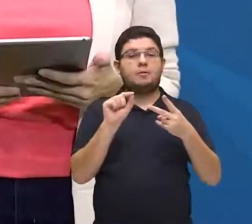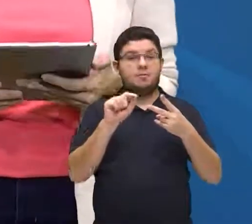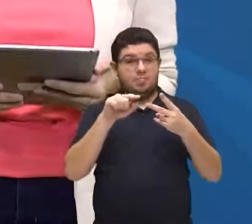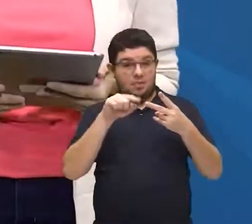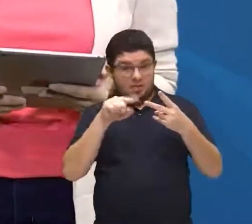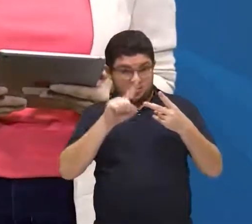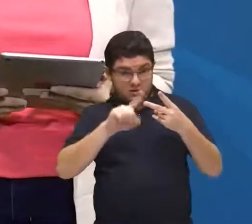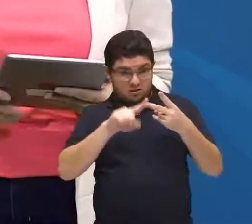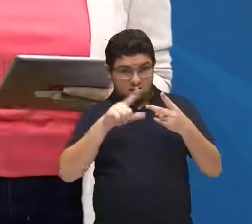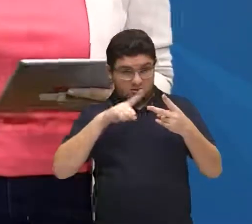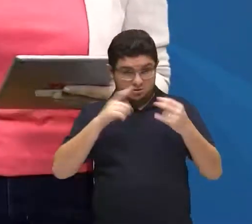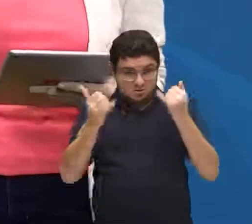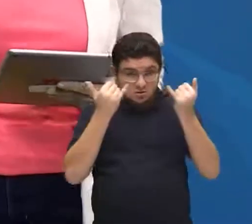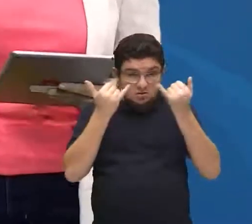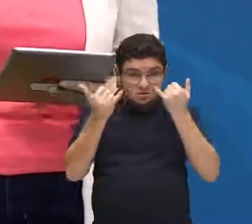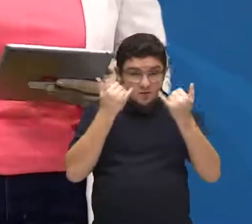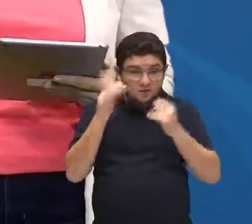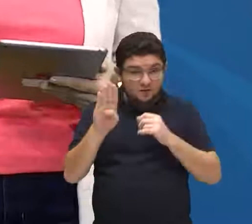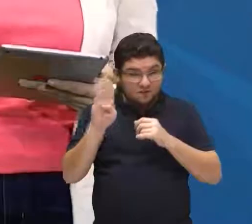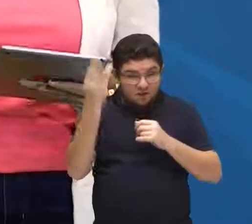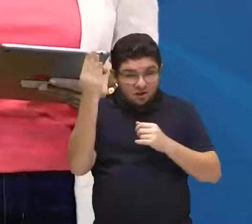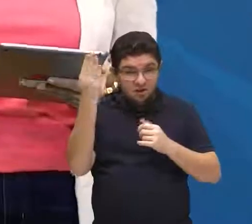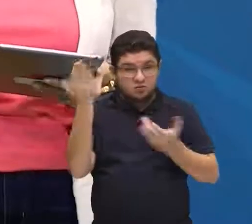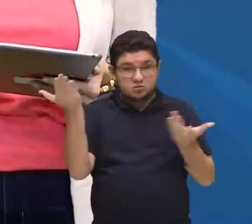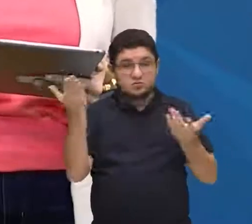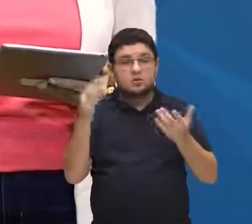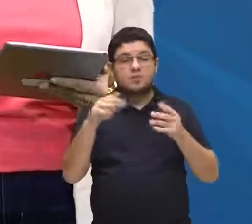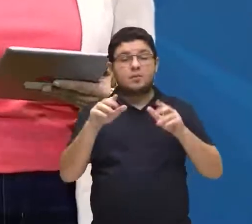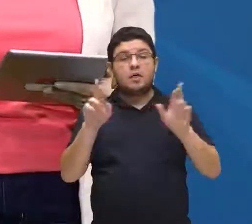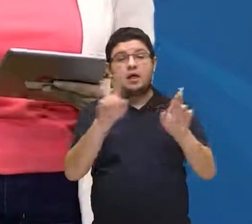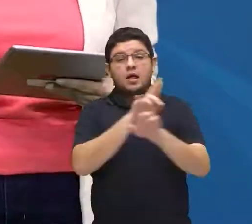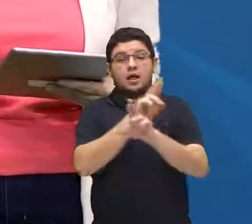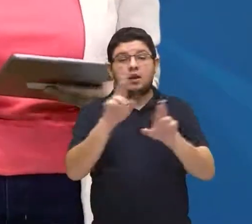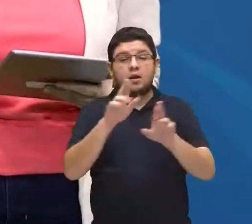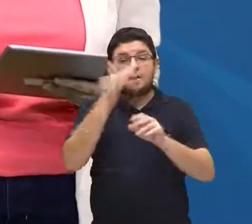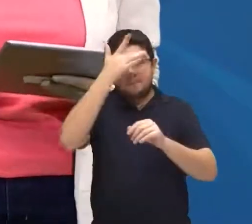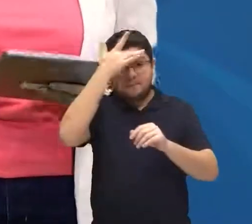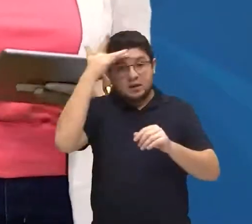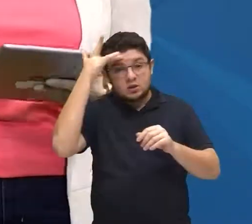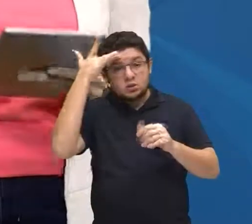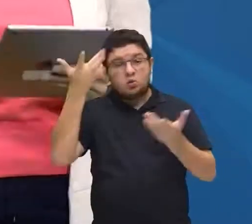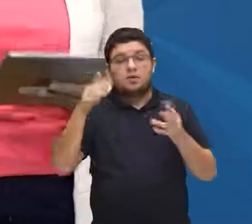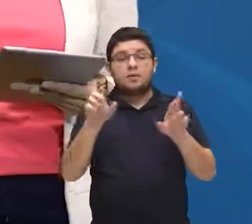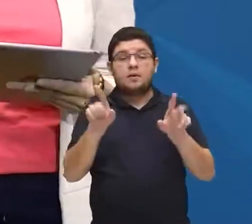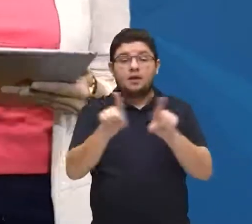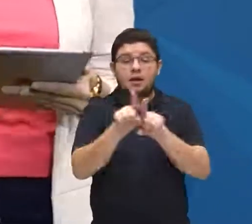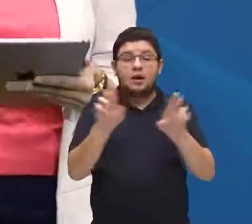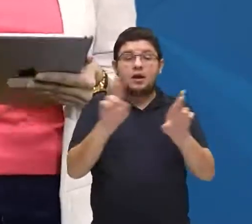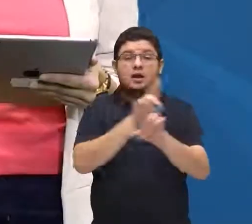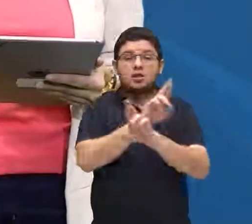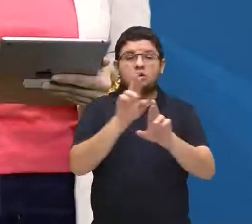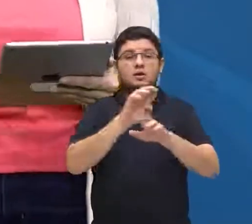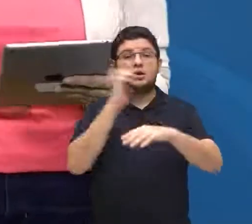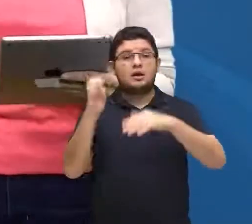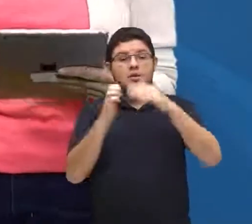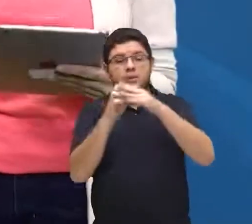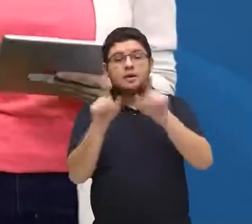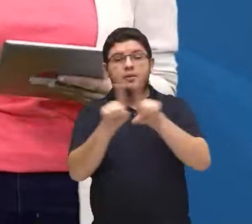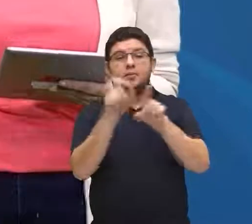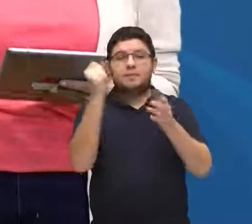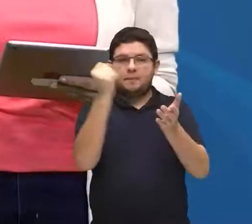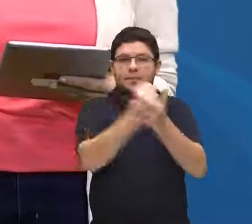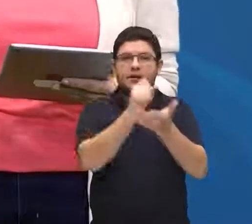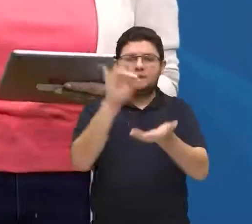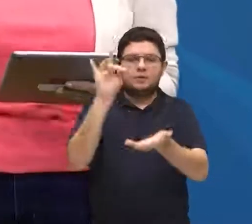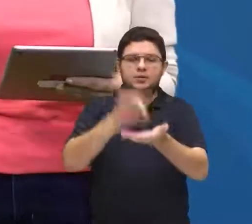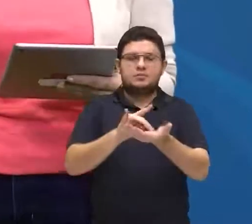falsas, principalmente, olha só, relacionadas às pessoas, empresas e até marcas reais, ou seja, as pessoas elas